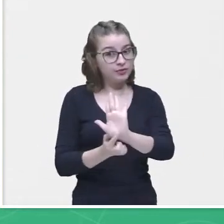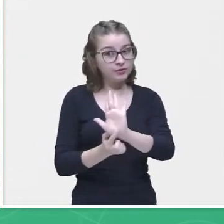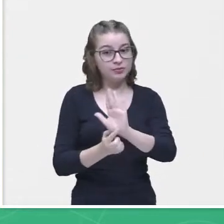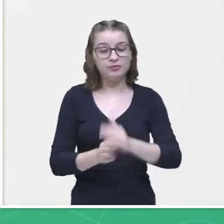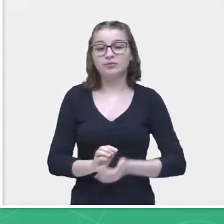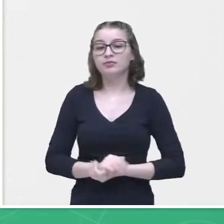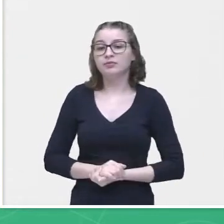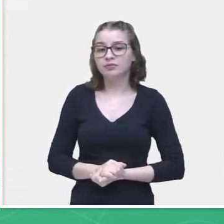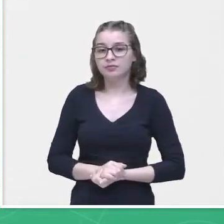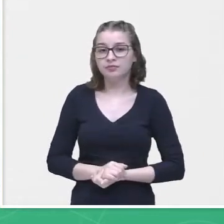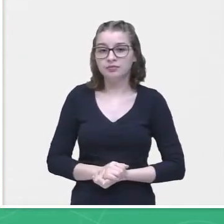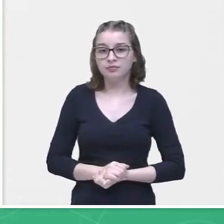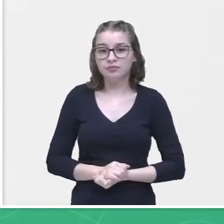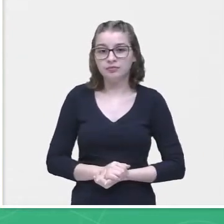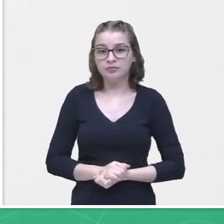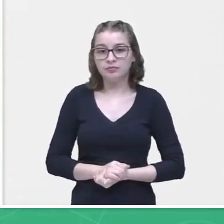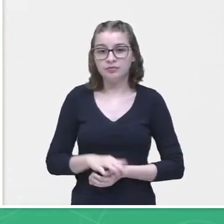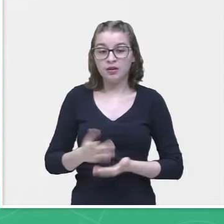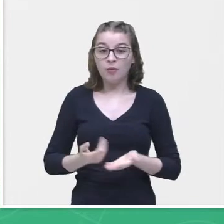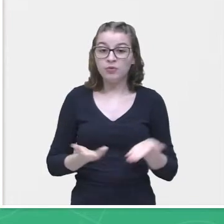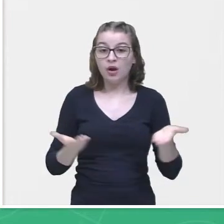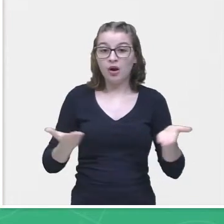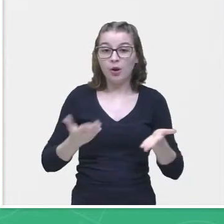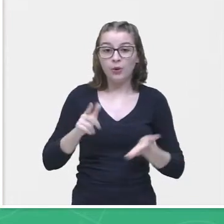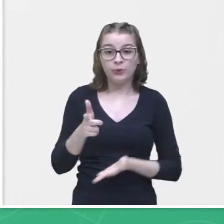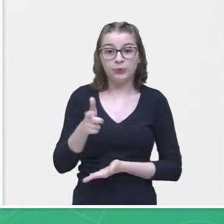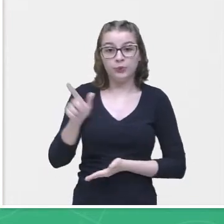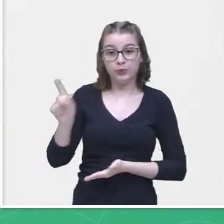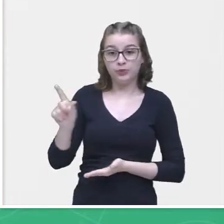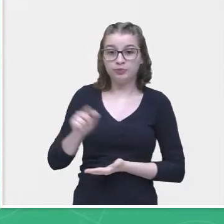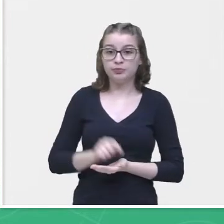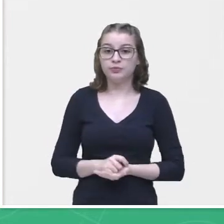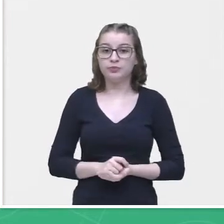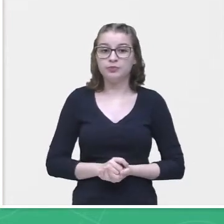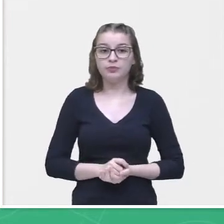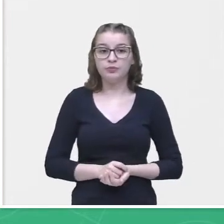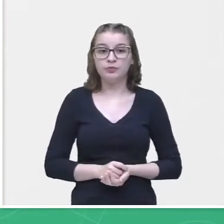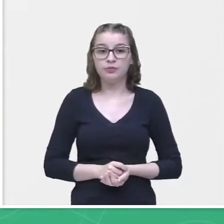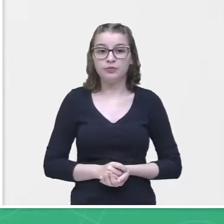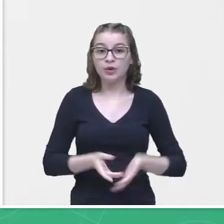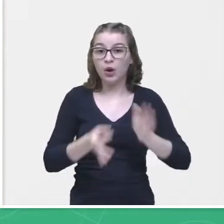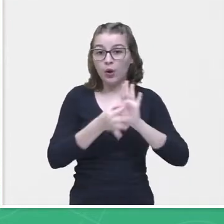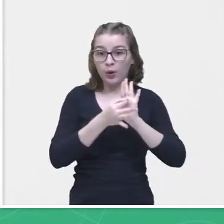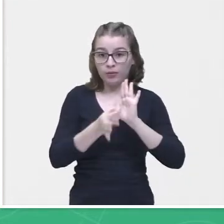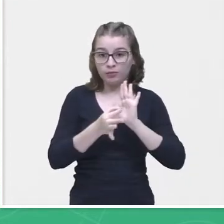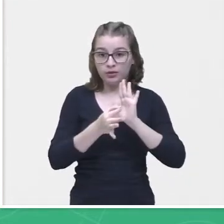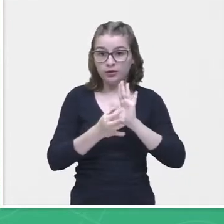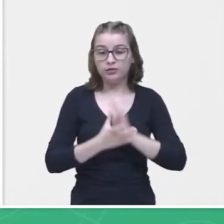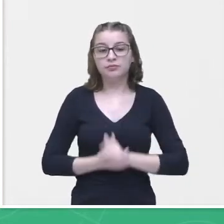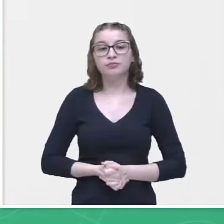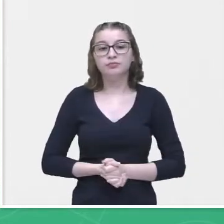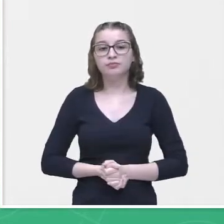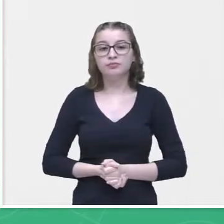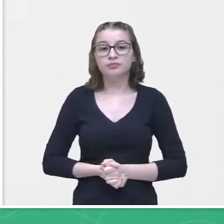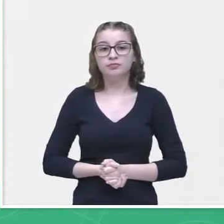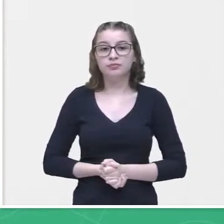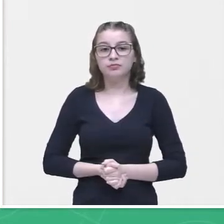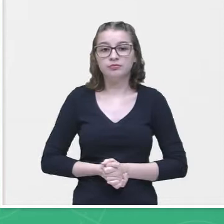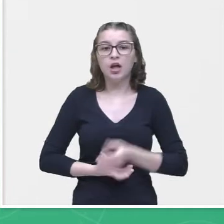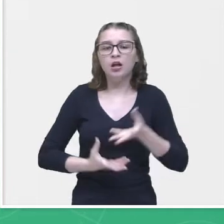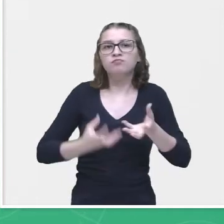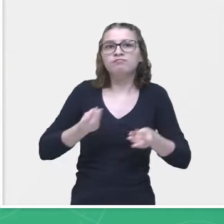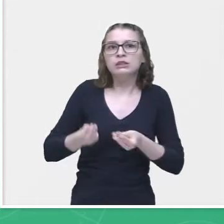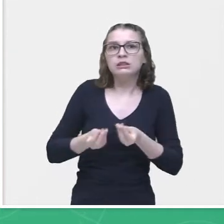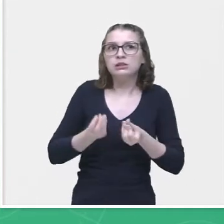Então, primeiramente, fato, e agora vamos também sobre opinião. Vamos ver? Olha a opinião. É a maneira particular